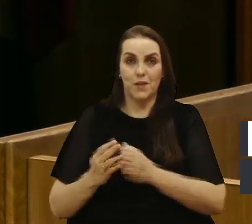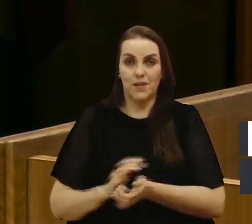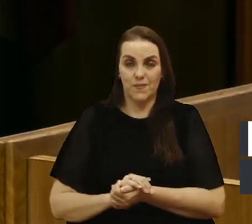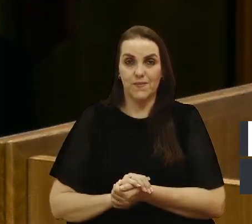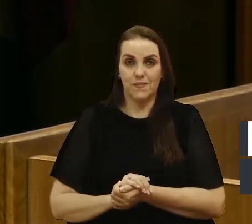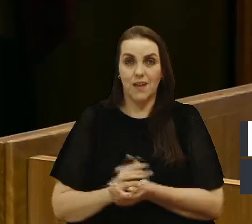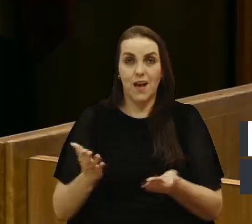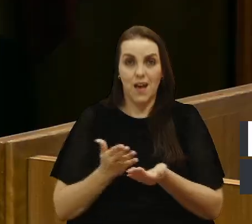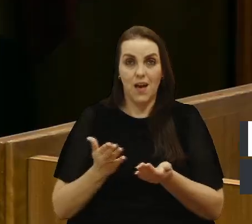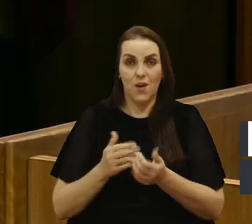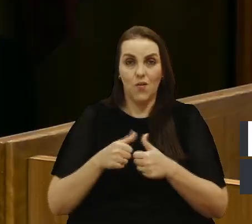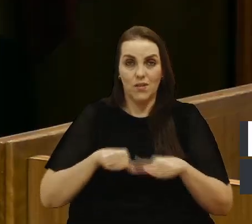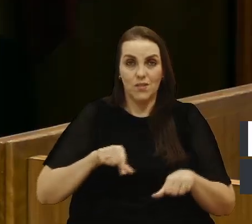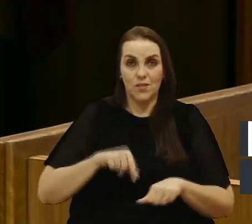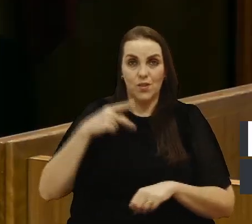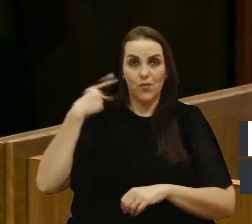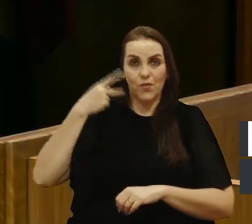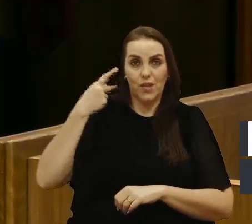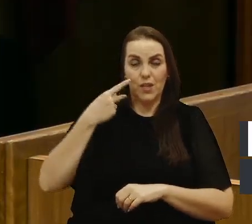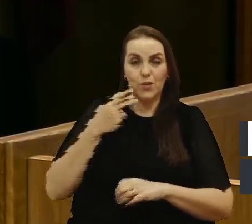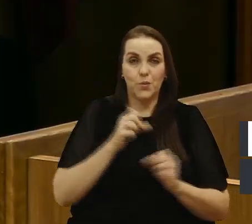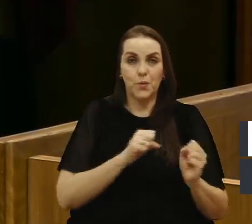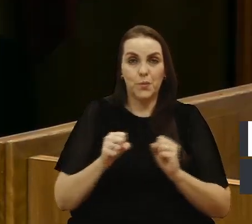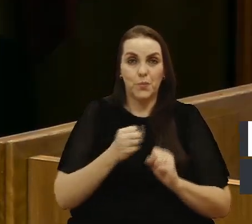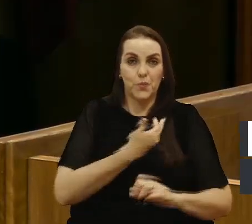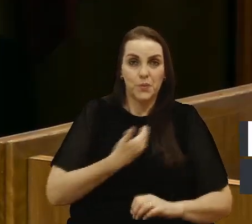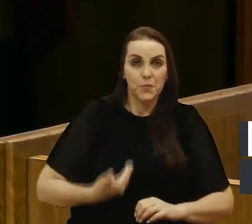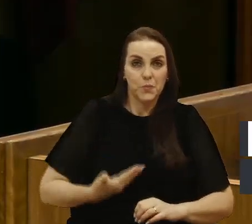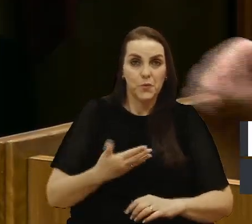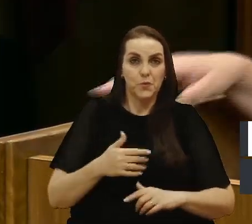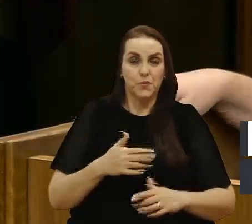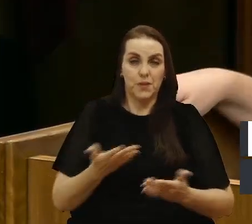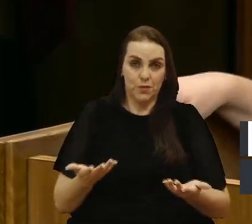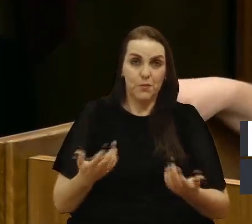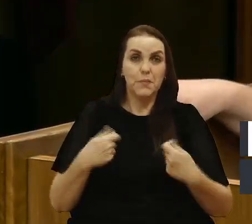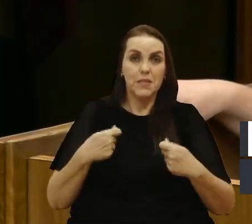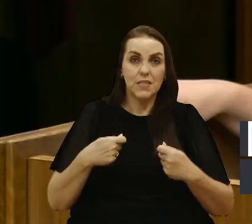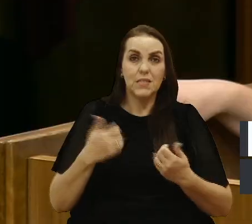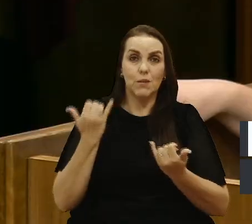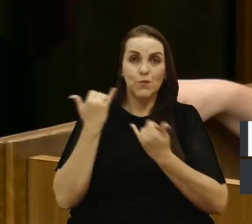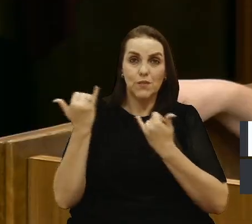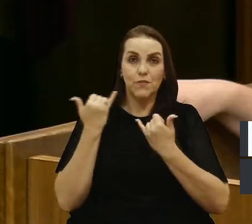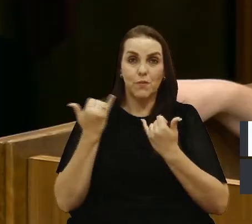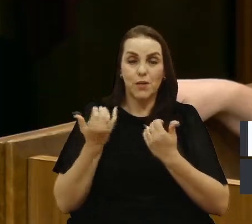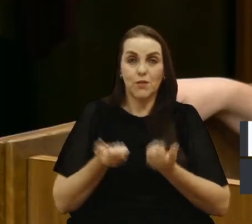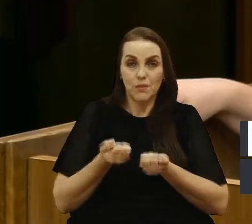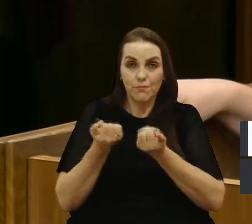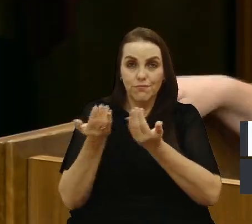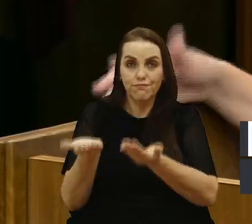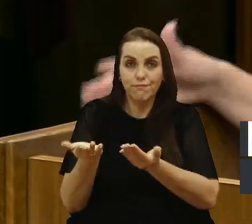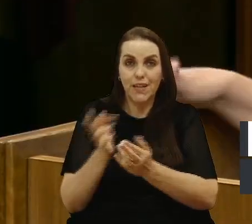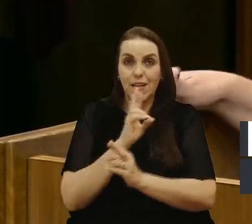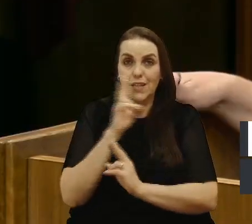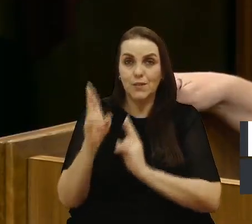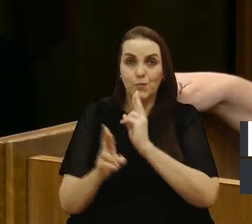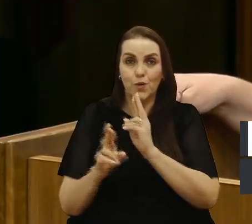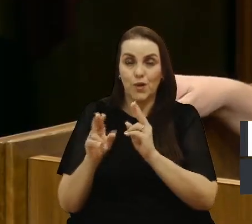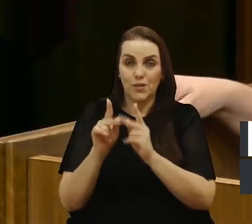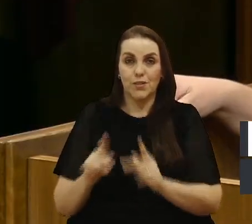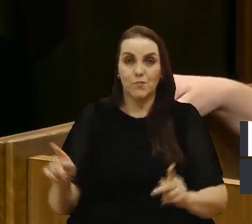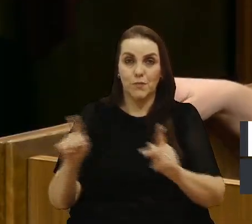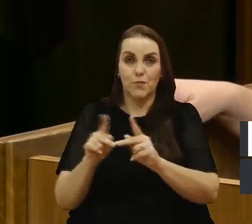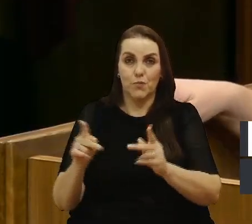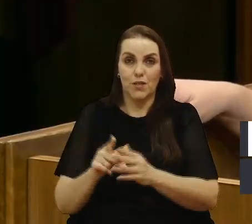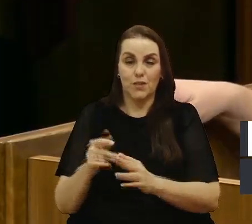como vereadora, estamos no poder público, enfim, e precisamos ter as informações para passar para as pessoas, porque é para nós que elas